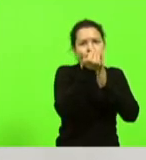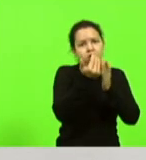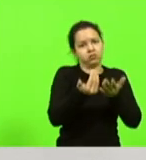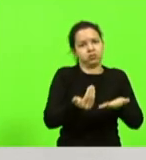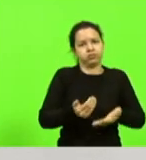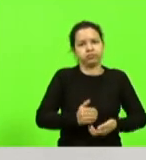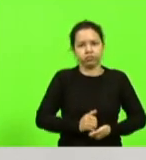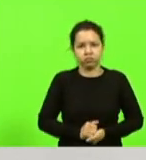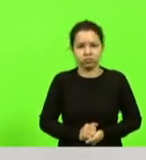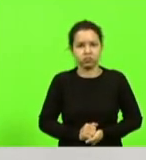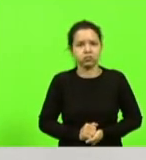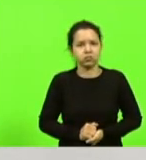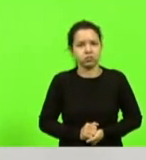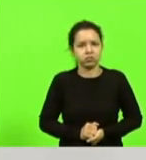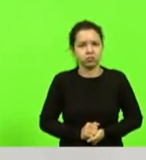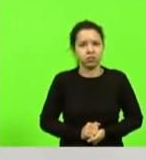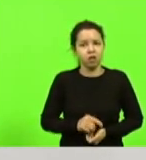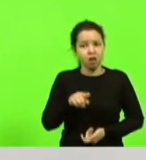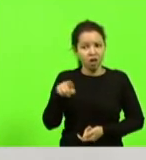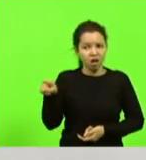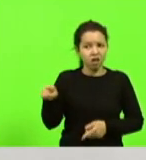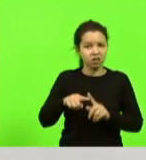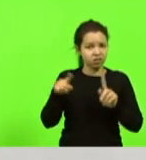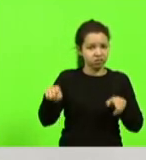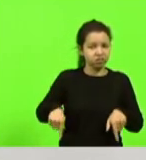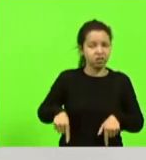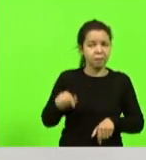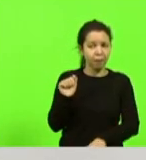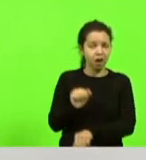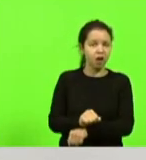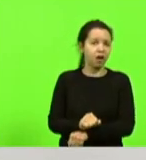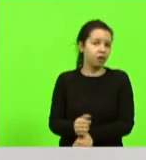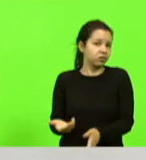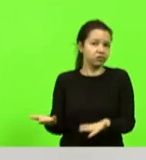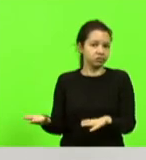E detalhe, estão aí parados aí. A gente fez uma manifestação em relação aí